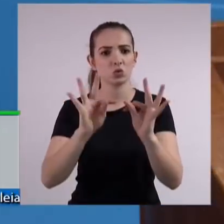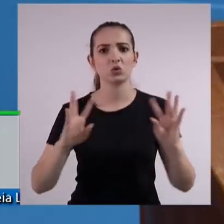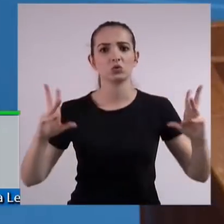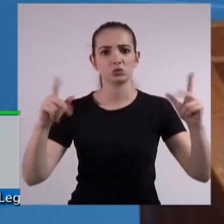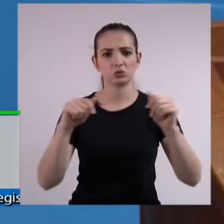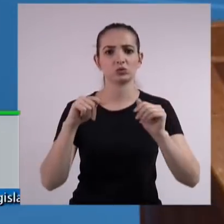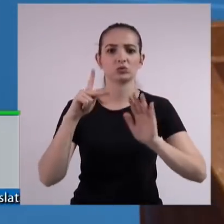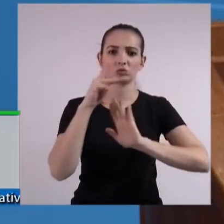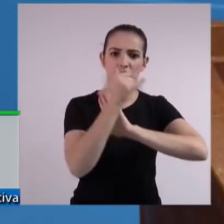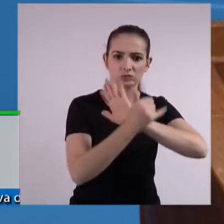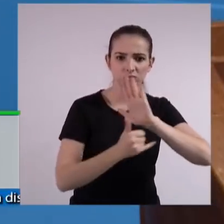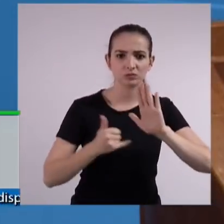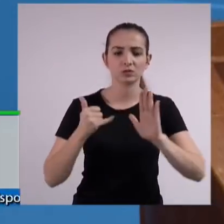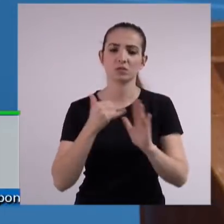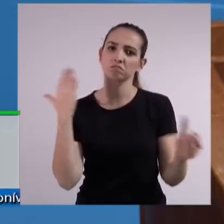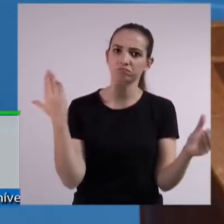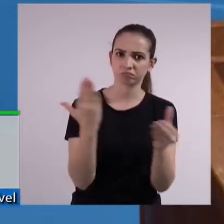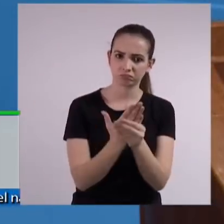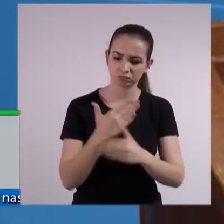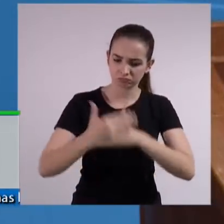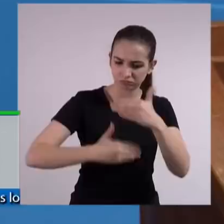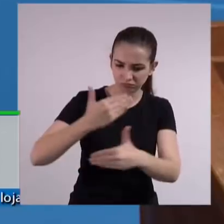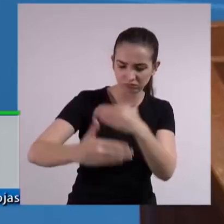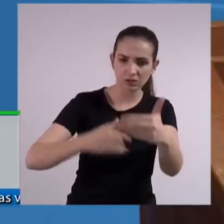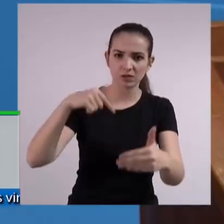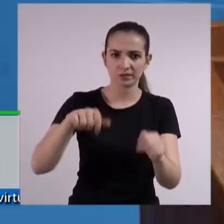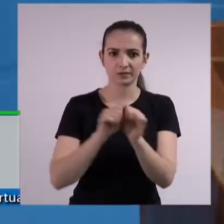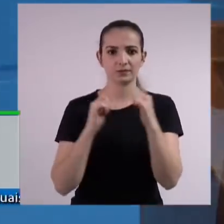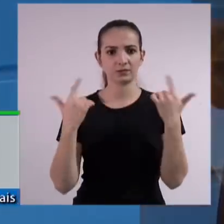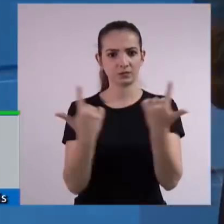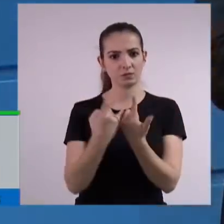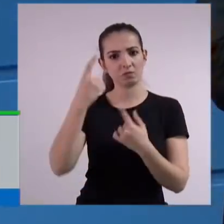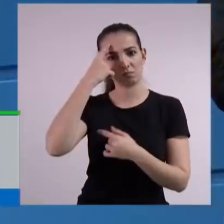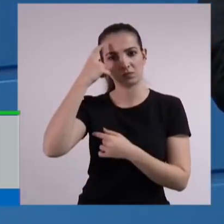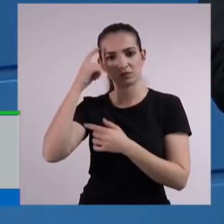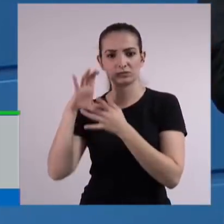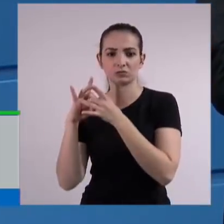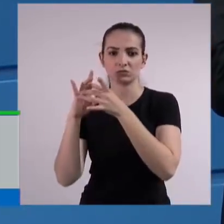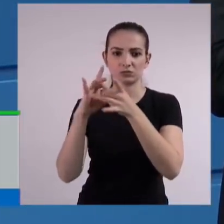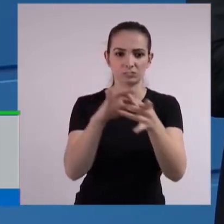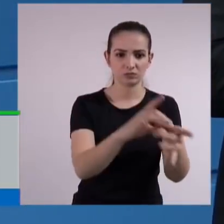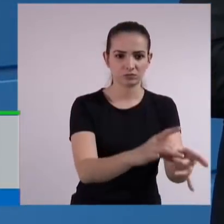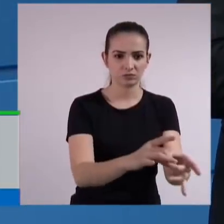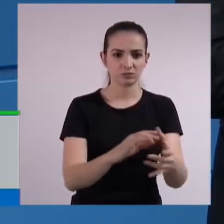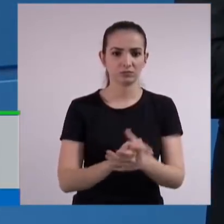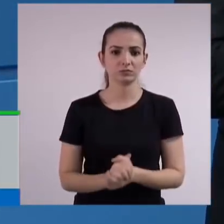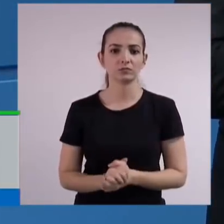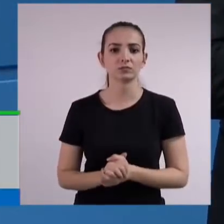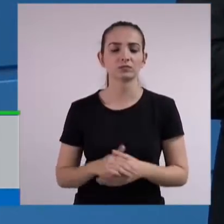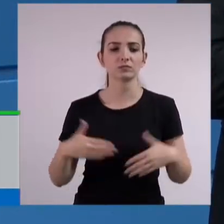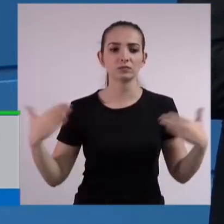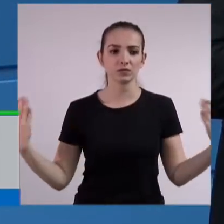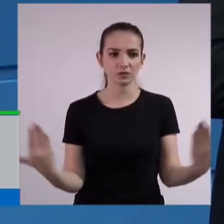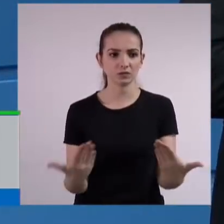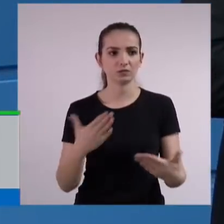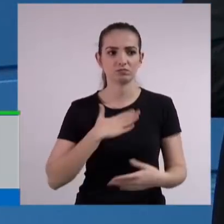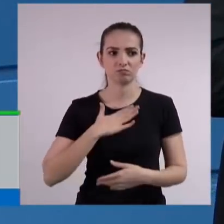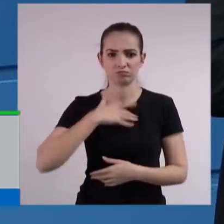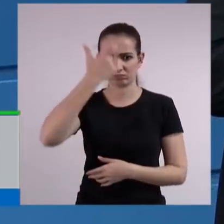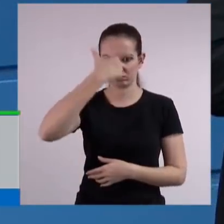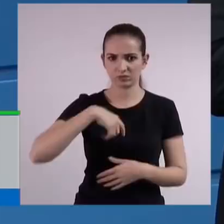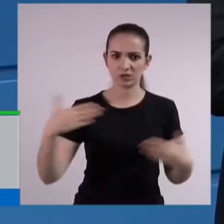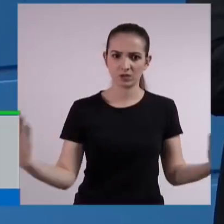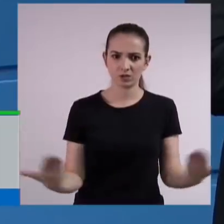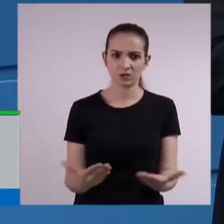os projetos que tramitou esta casa, pensando no coletivo. E cabe a mim agora,